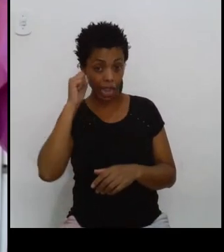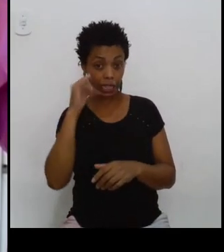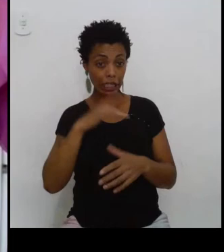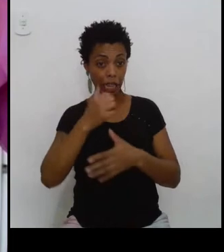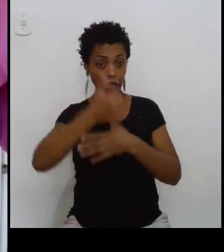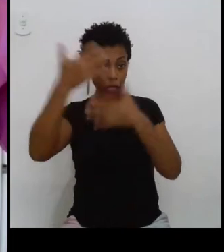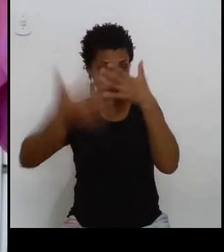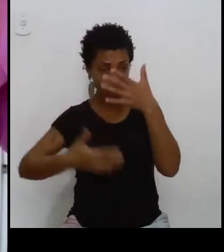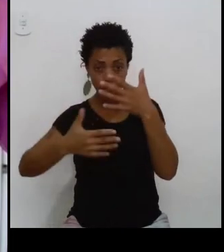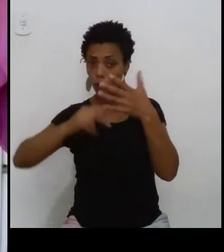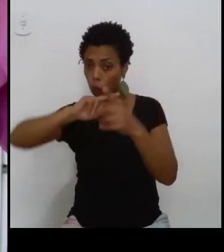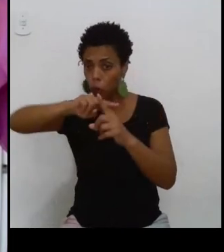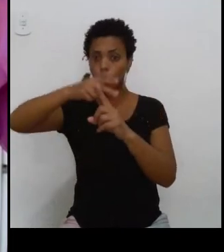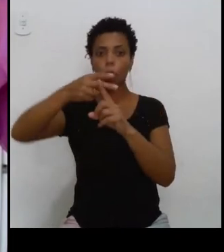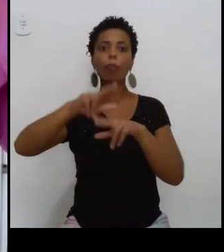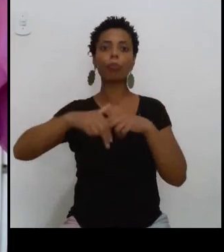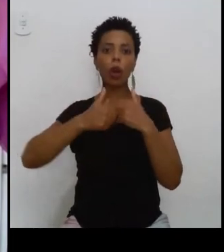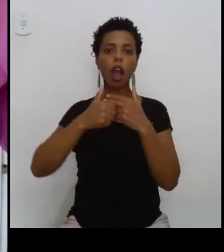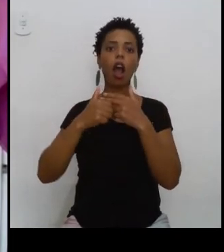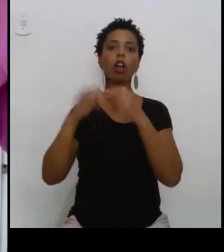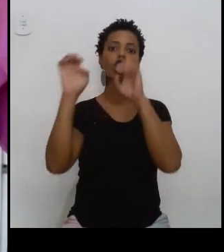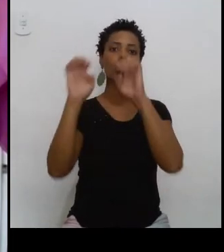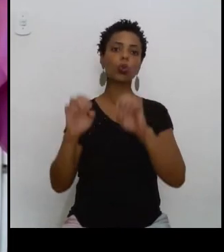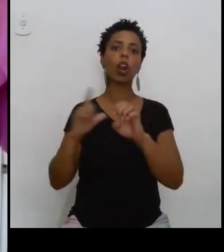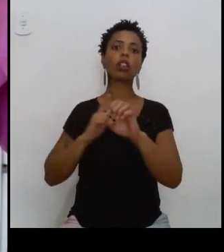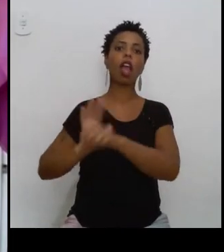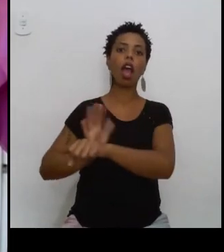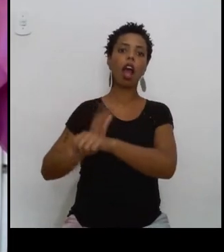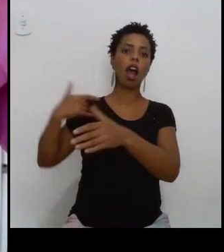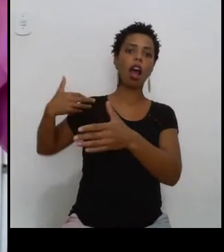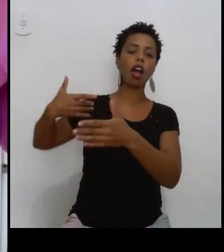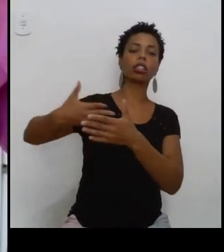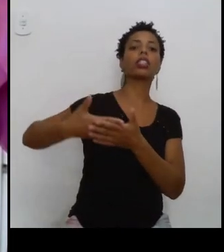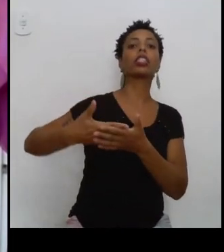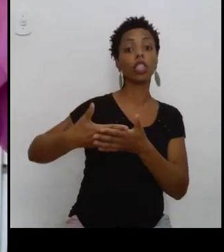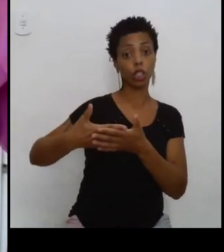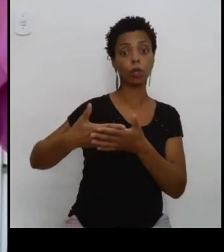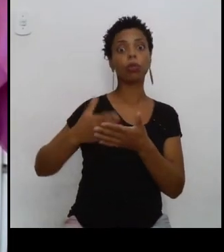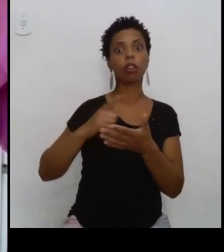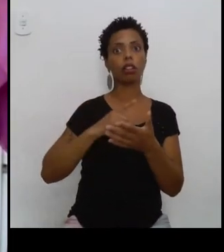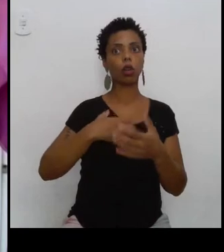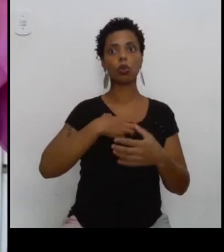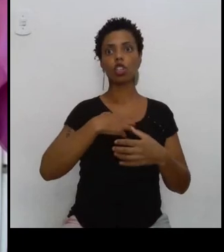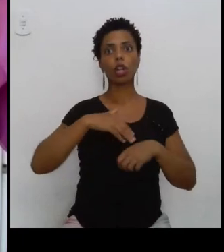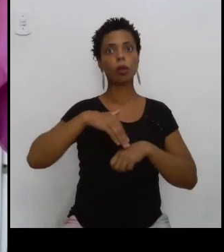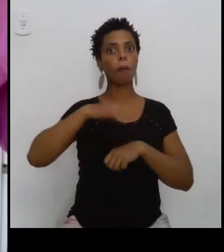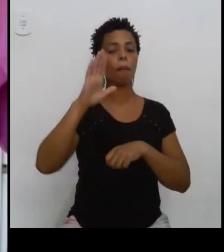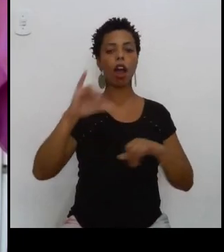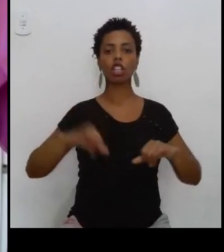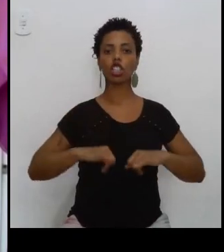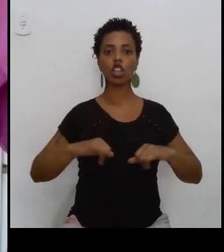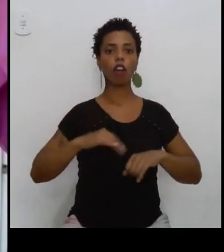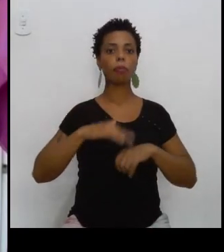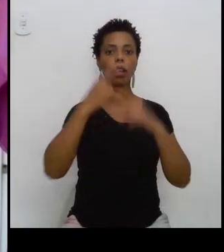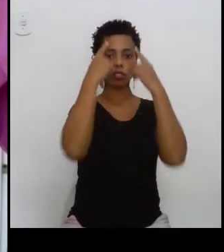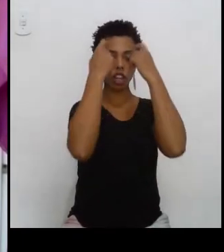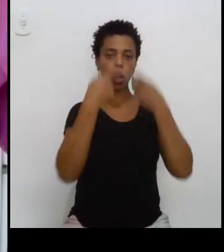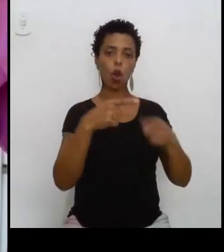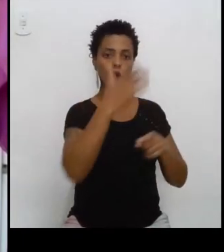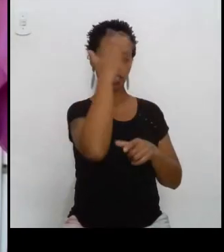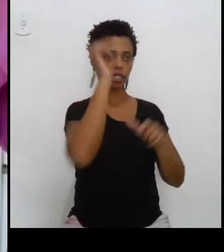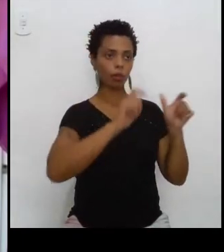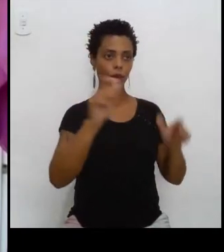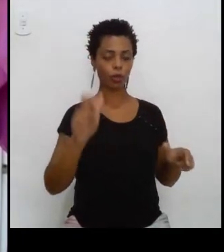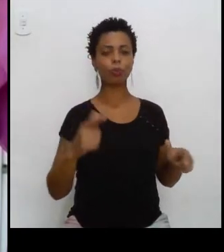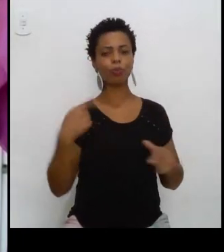questão do racismo estrutural o que impõe condições ainda mais duras e violentas para esses porcos e as suas vidas a gente teve